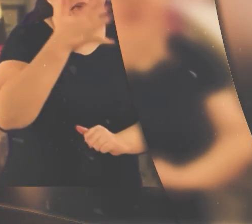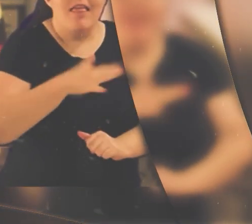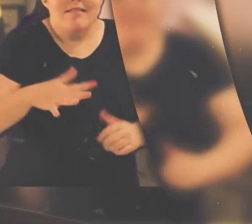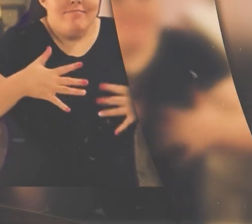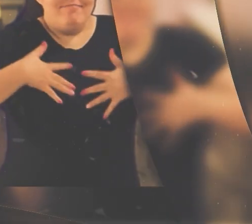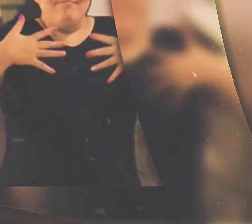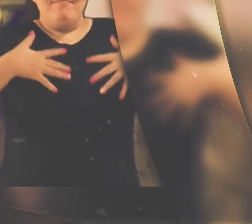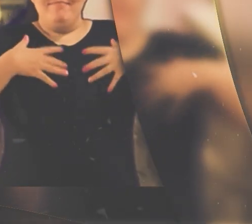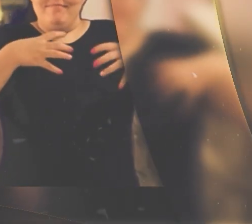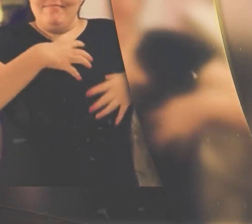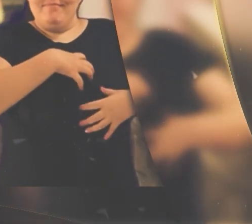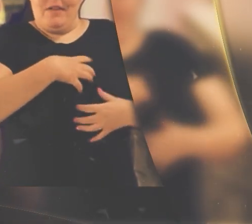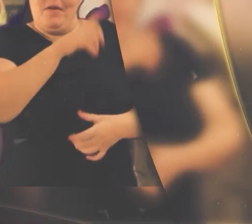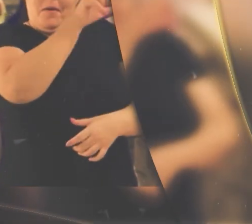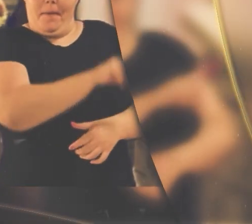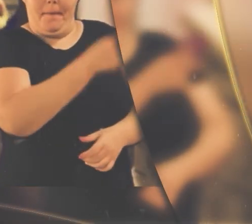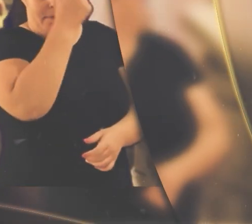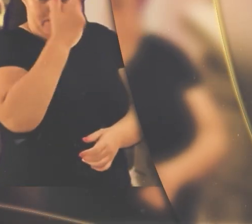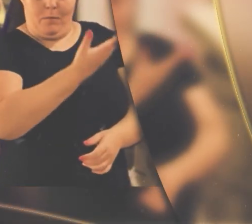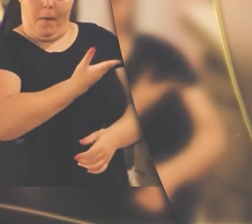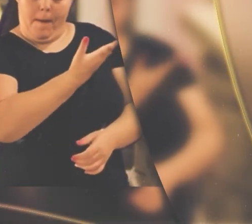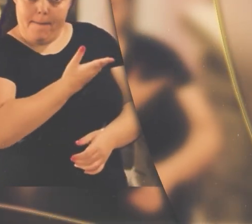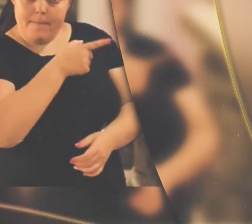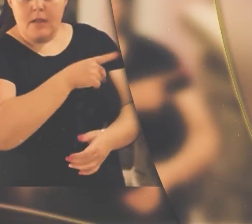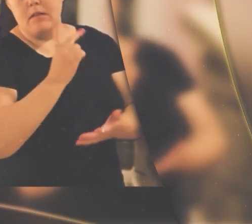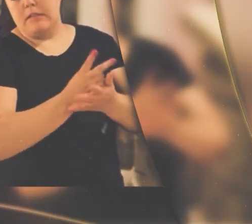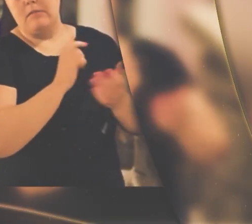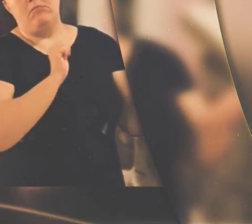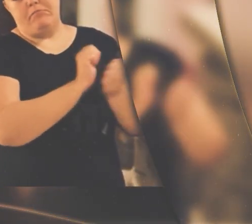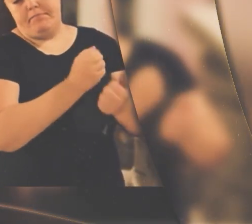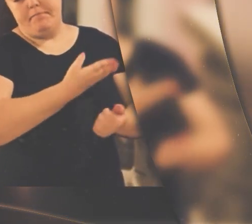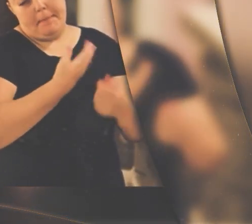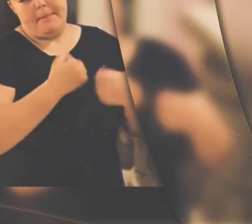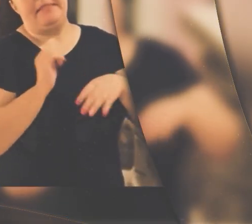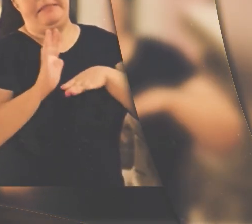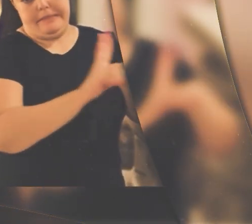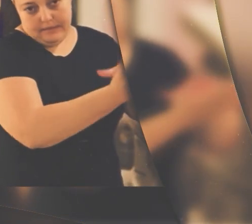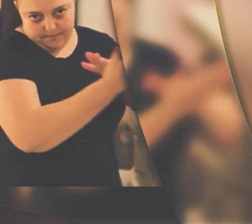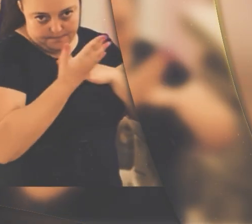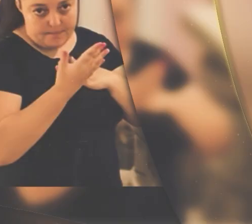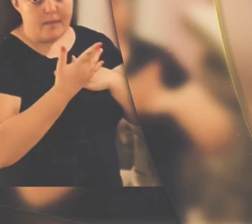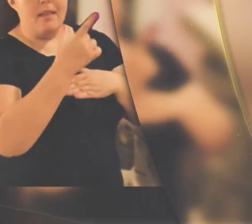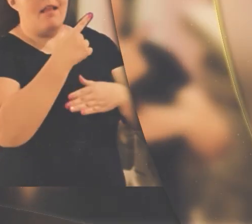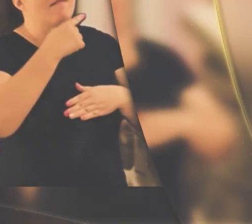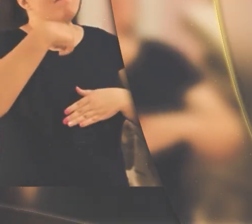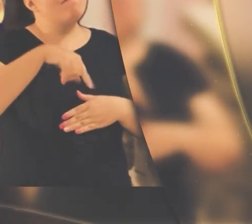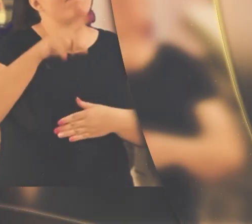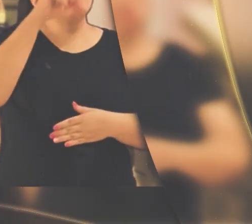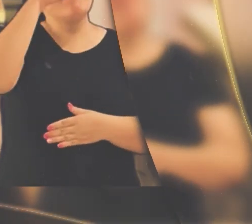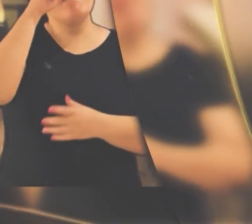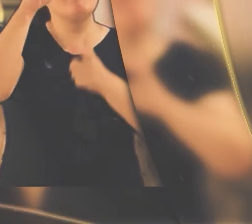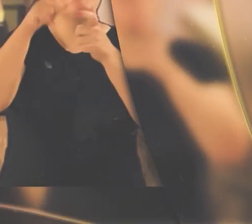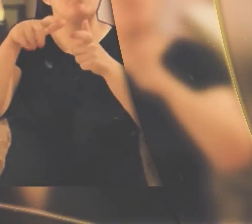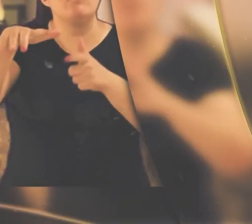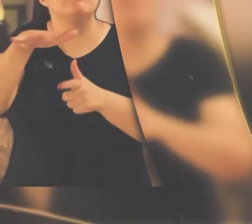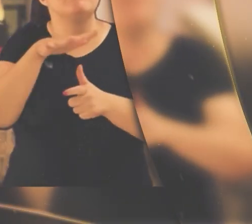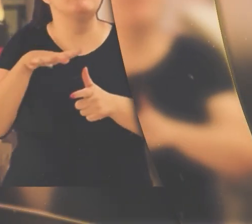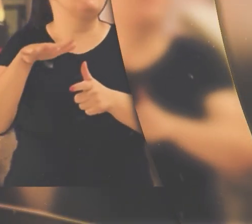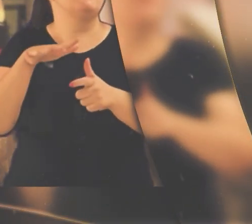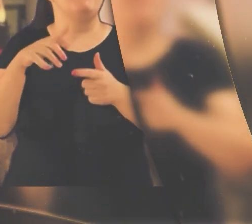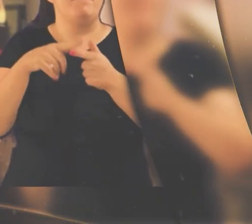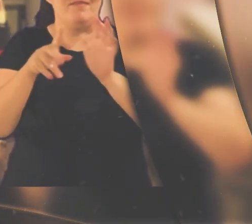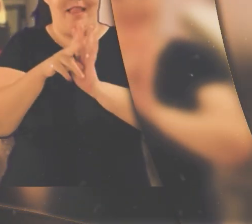crianças. Um amigo meu, muito amigo, e os amigos são para isso mesmo, me levou a um hospital em que